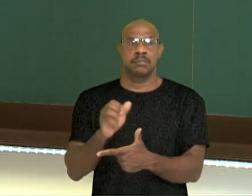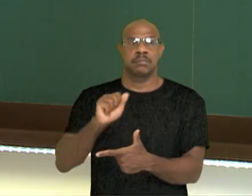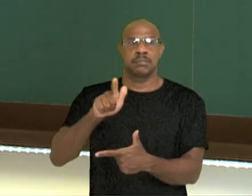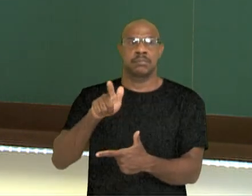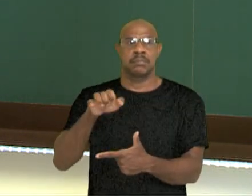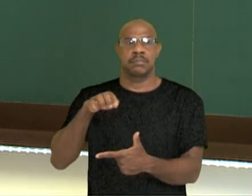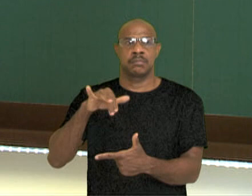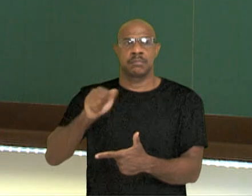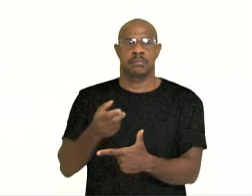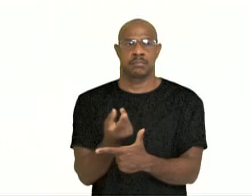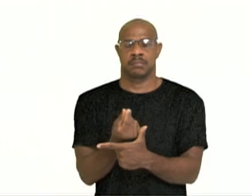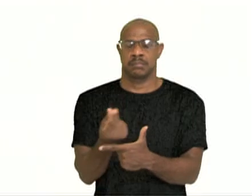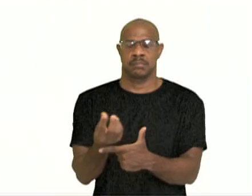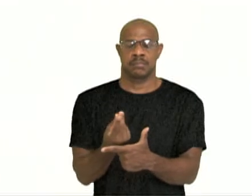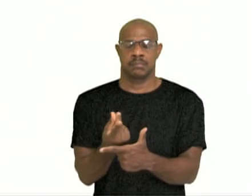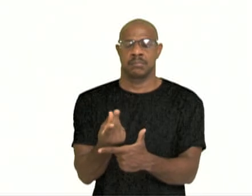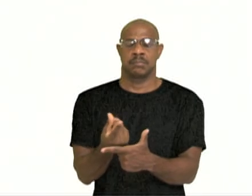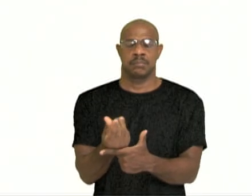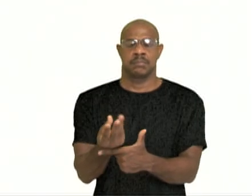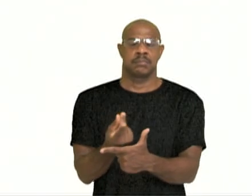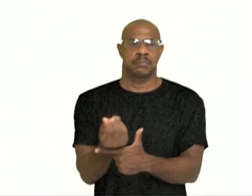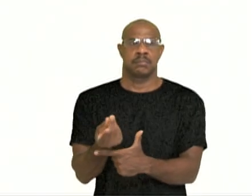x igual cosseno de x.